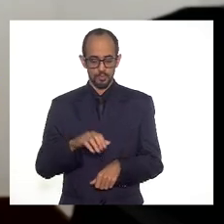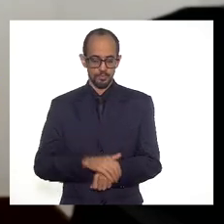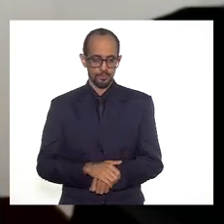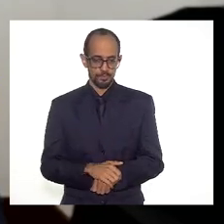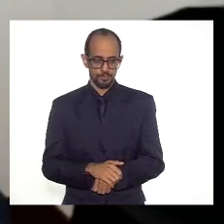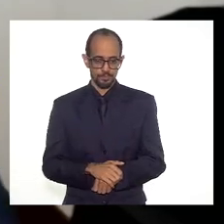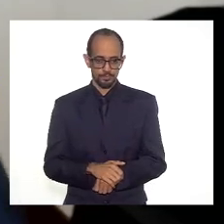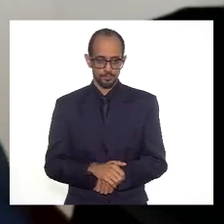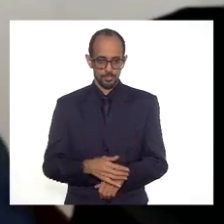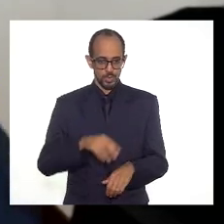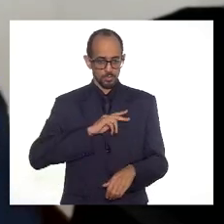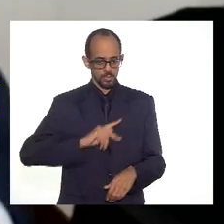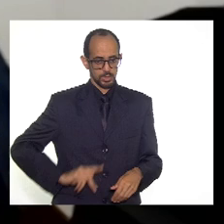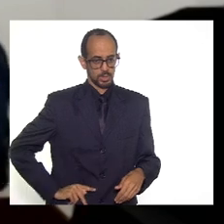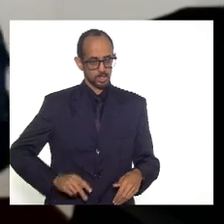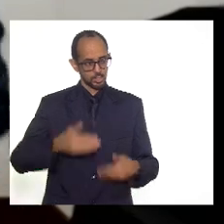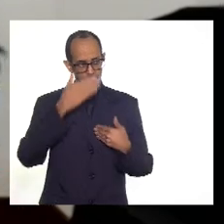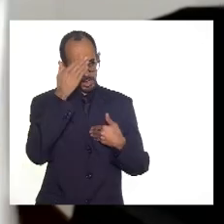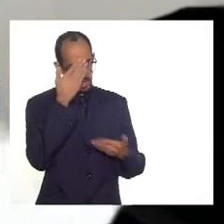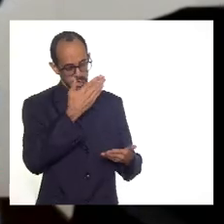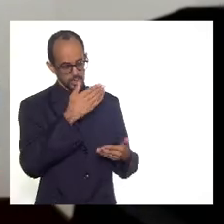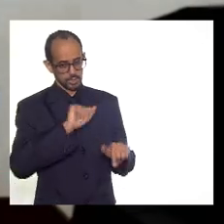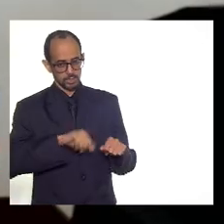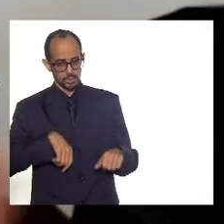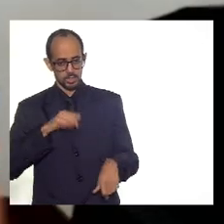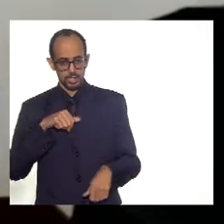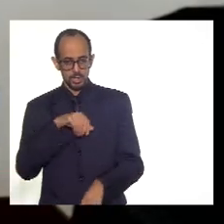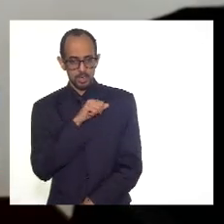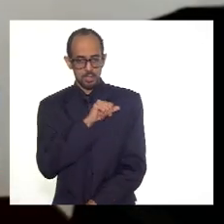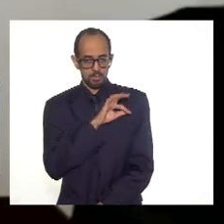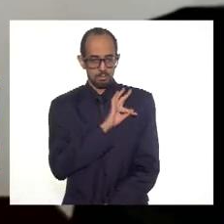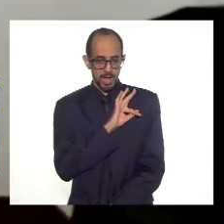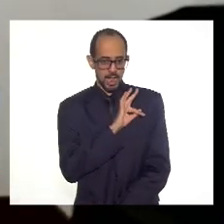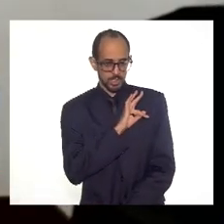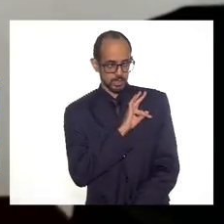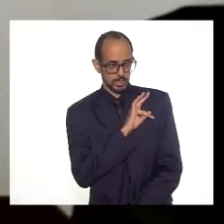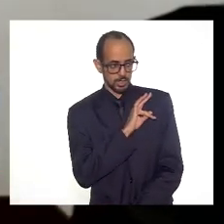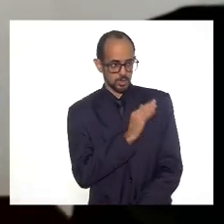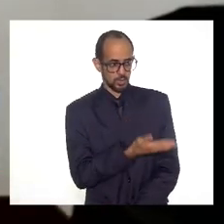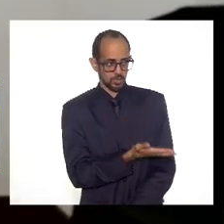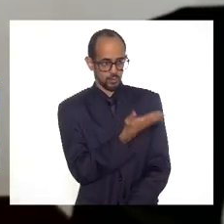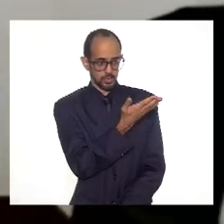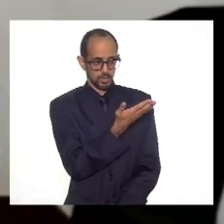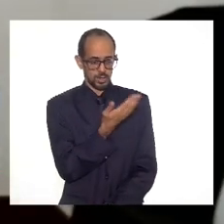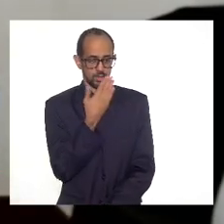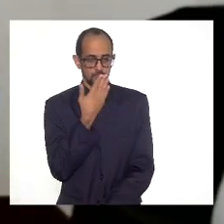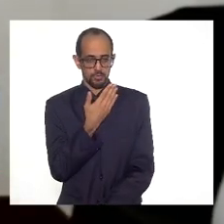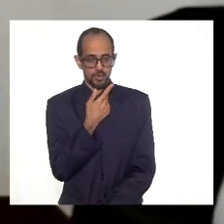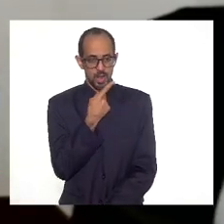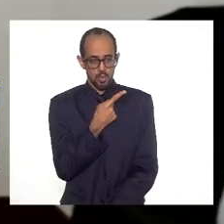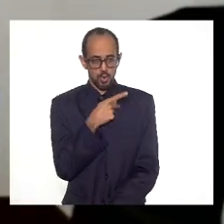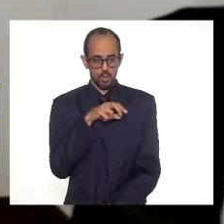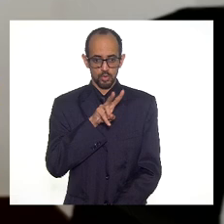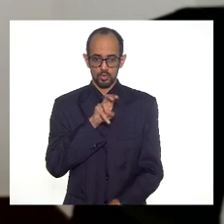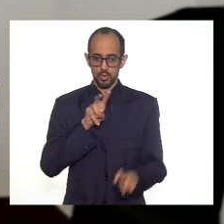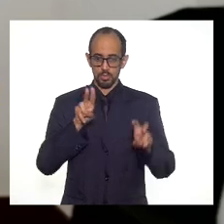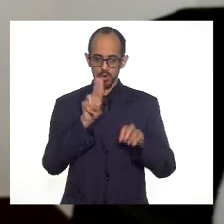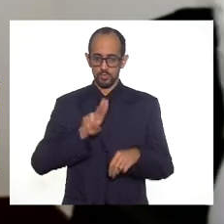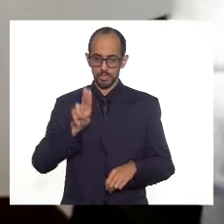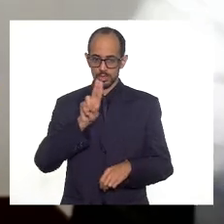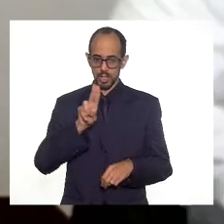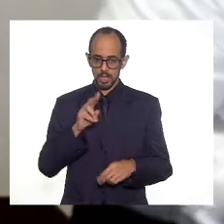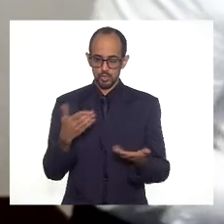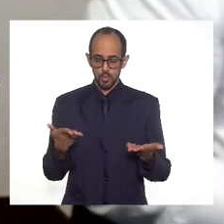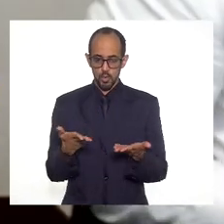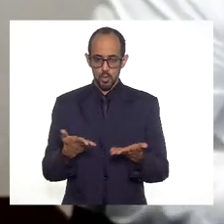A presidência agradece. Deputada Marta, em relação ao que Vossa Excelência colocou na universidade, hoje pela manhã, logo cedo, eu